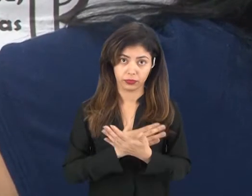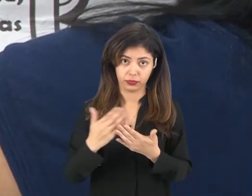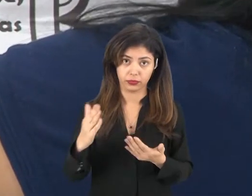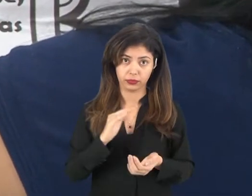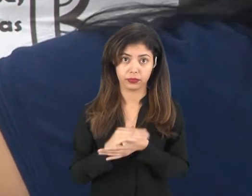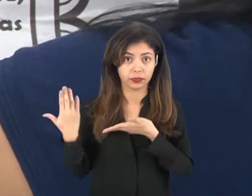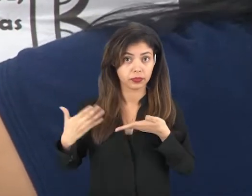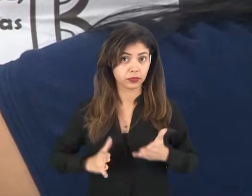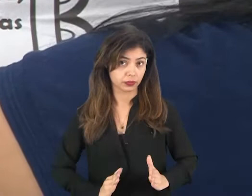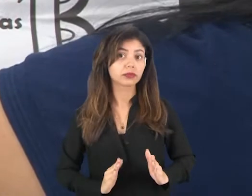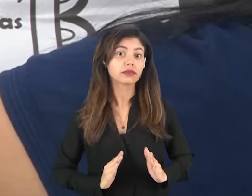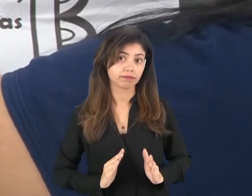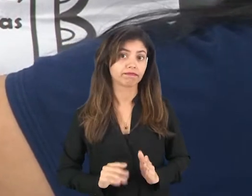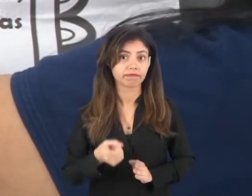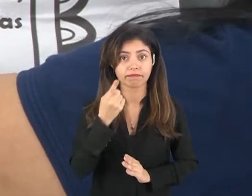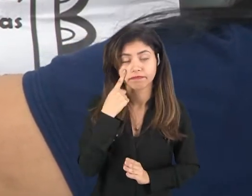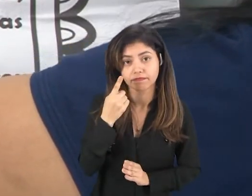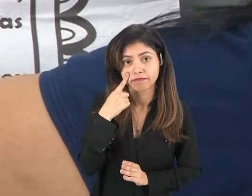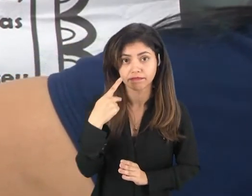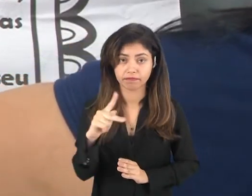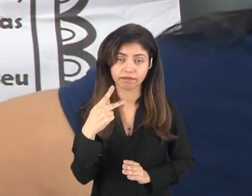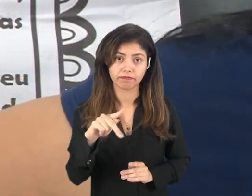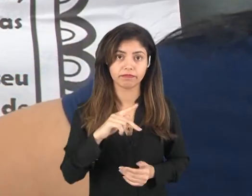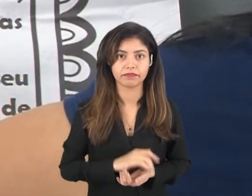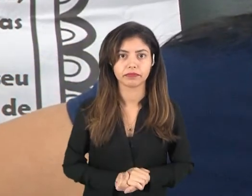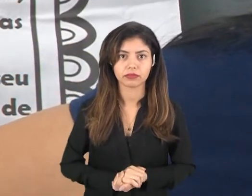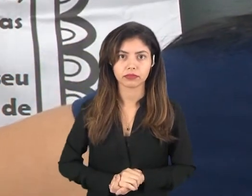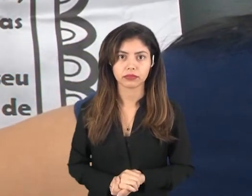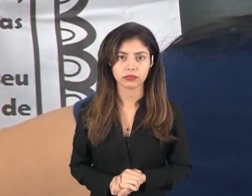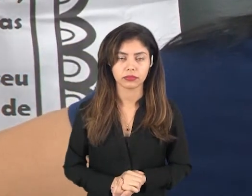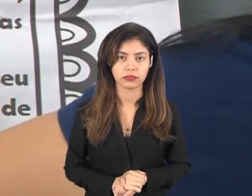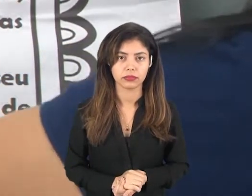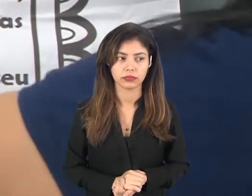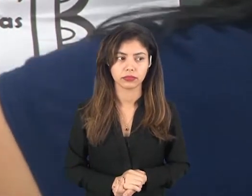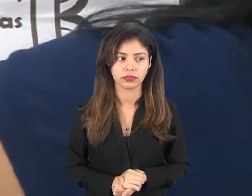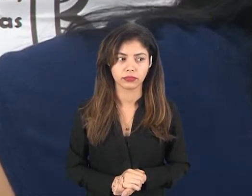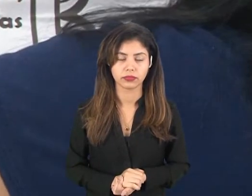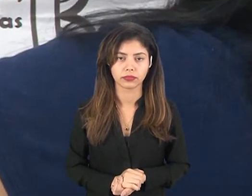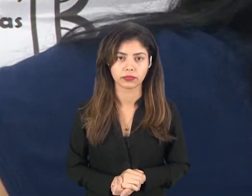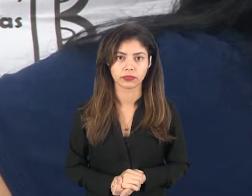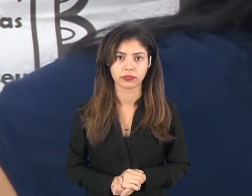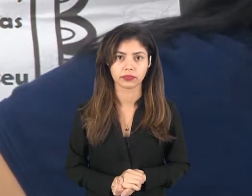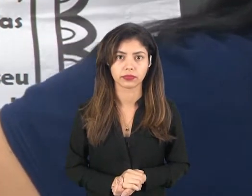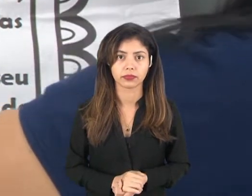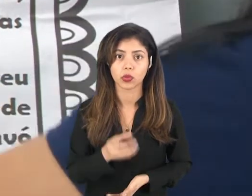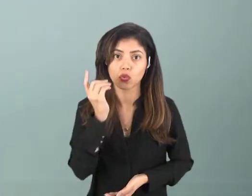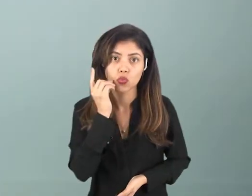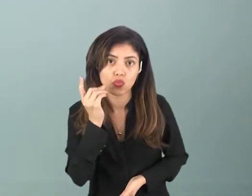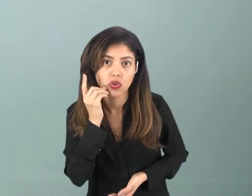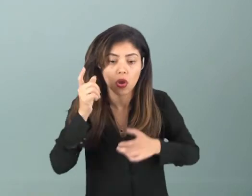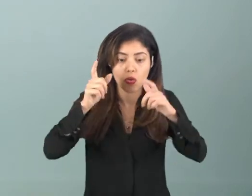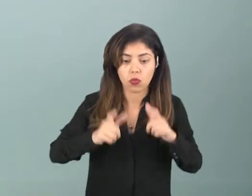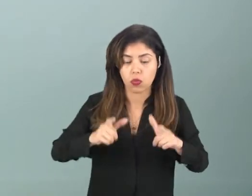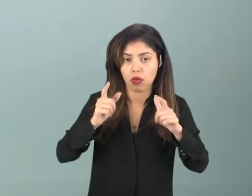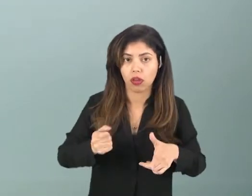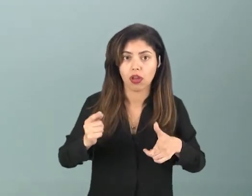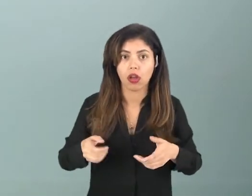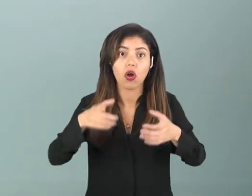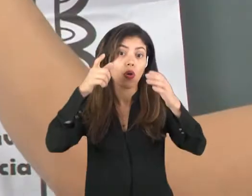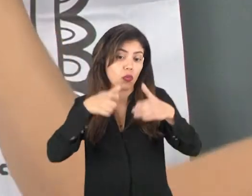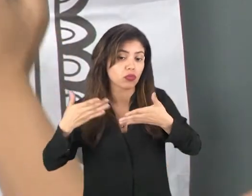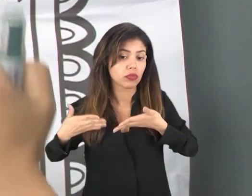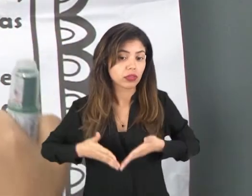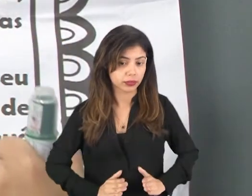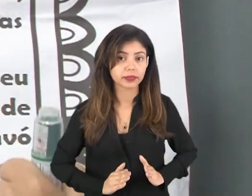o nascimento, se a gente for observar aqui, ó. Nascimento, a data é o local onde ela nasceu, o